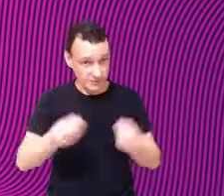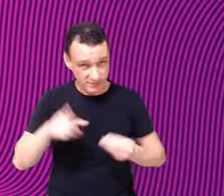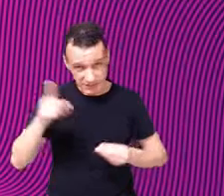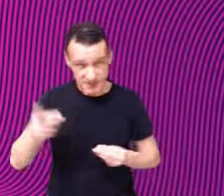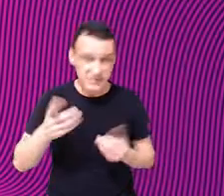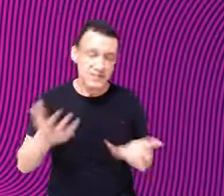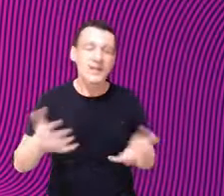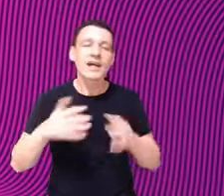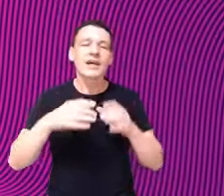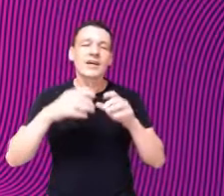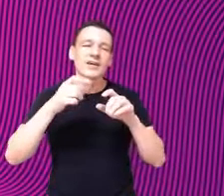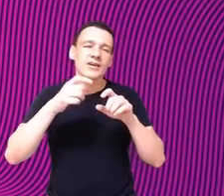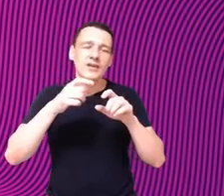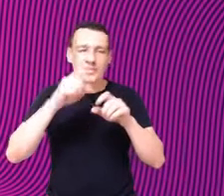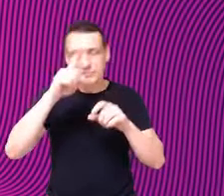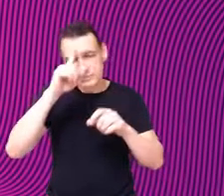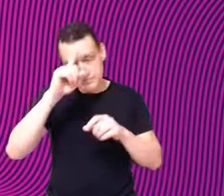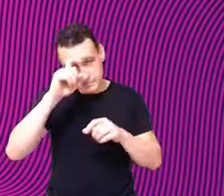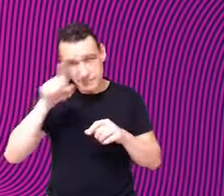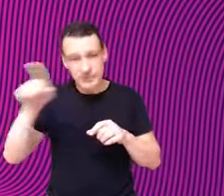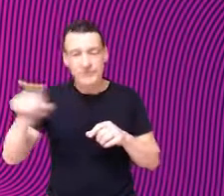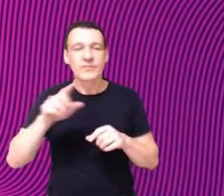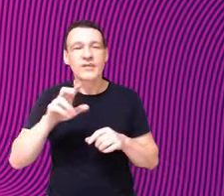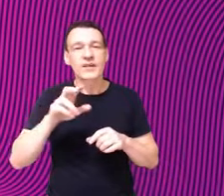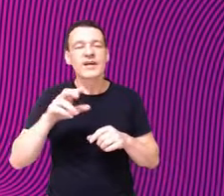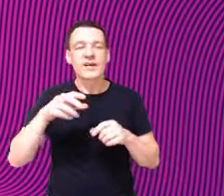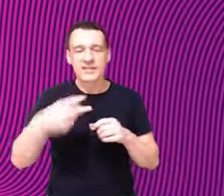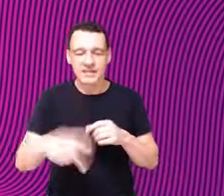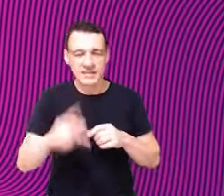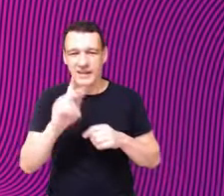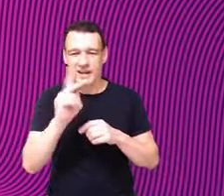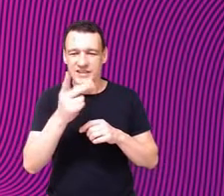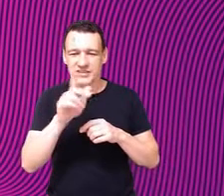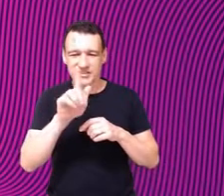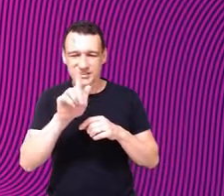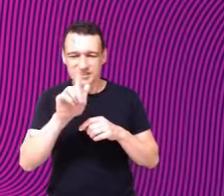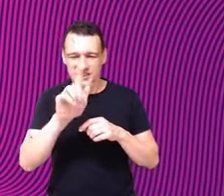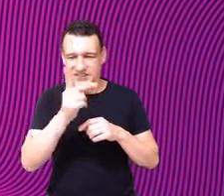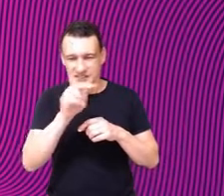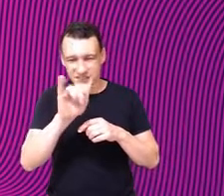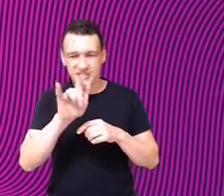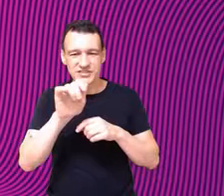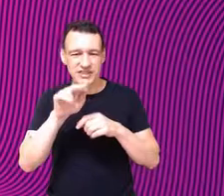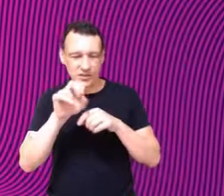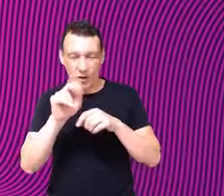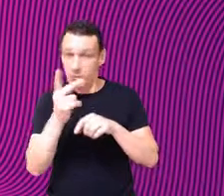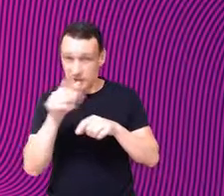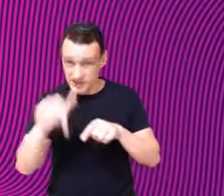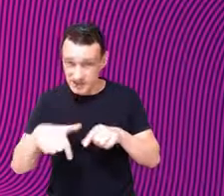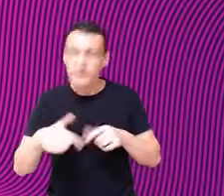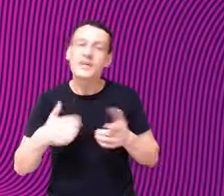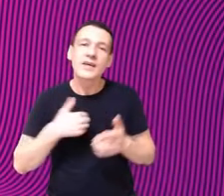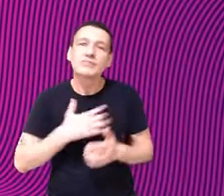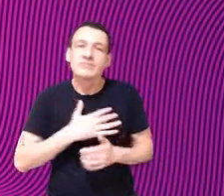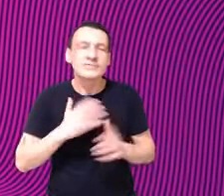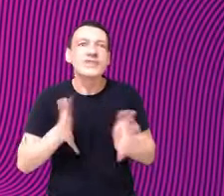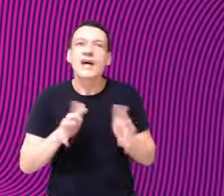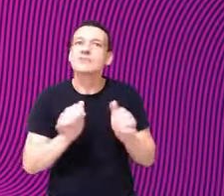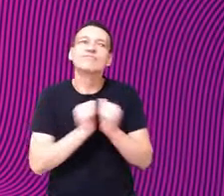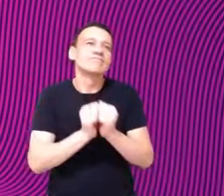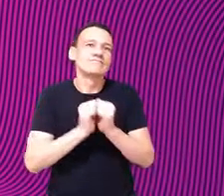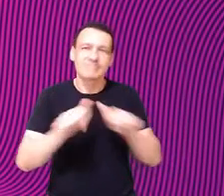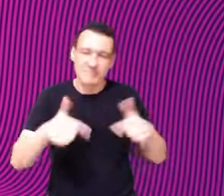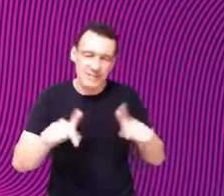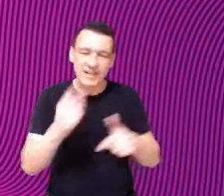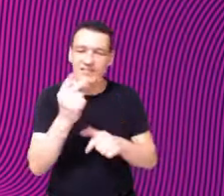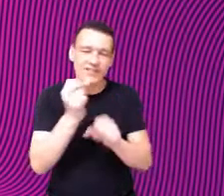e Hospital Samaritano Higienópolis, o qual tenho o prazer de trabalhar ao longo destes últimos 20 anos, na linha